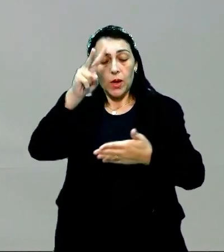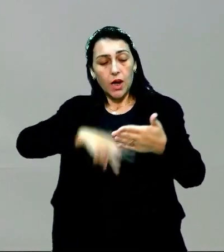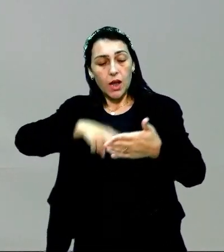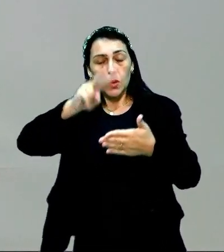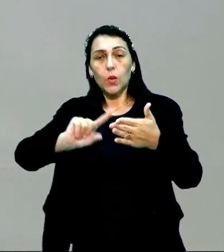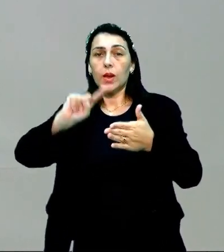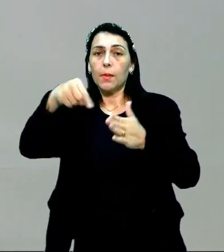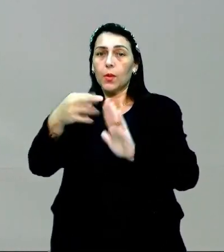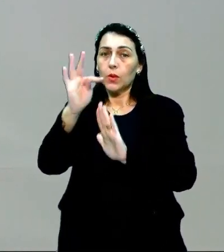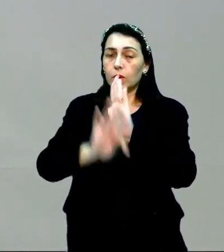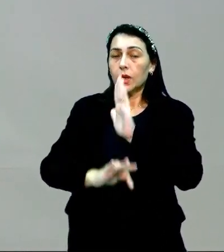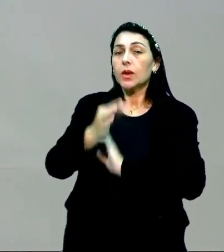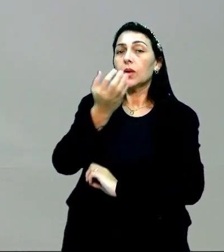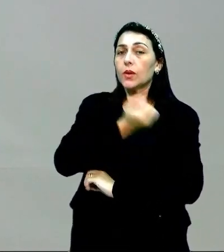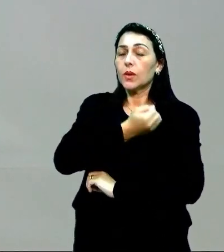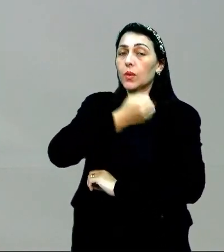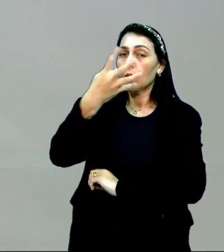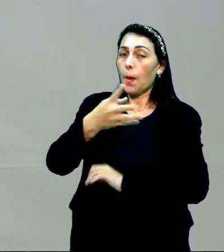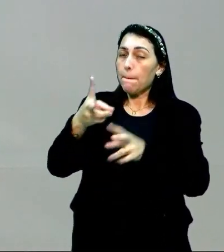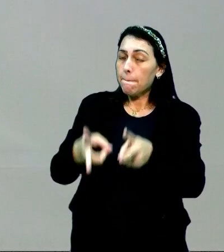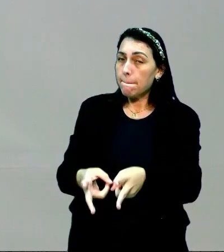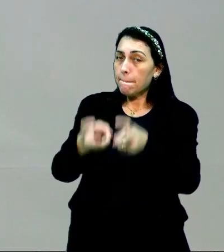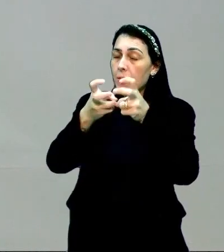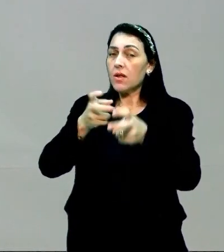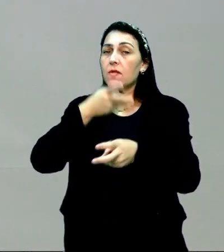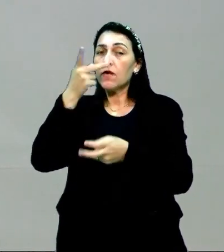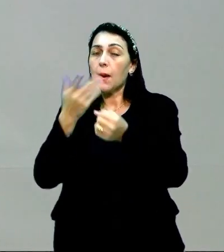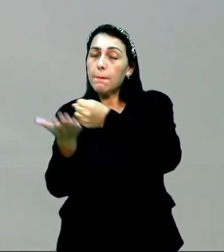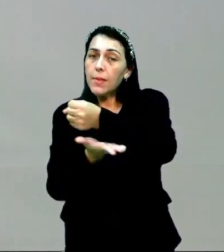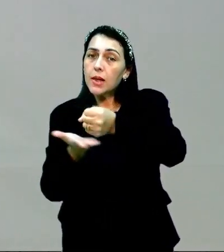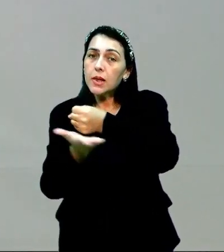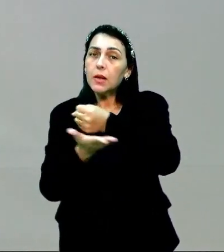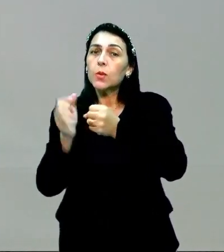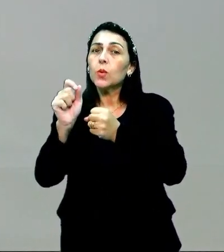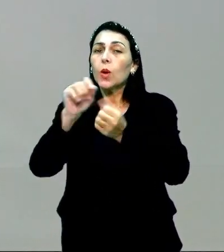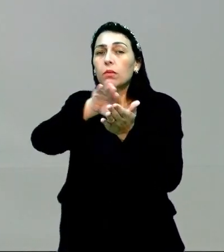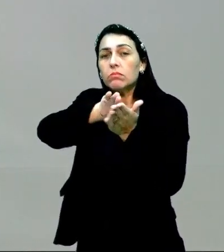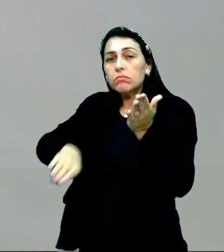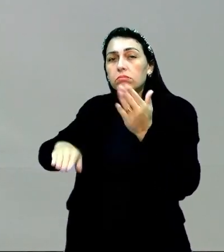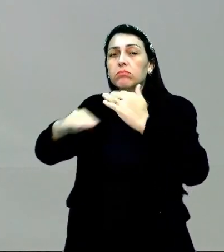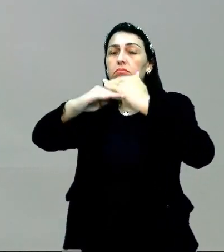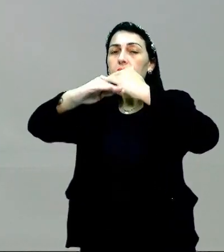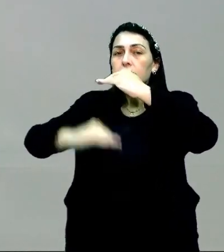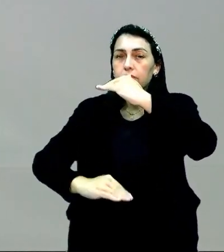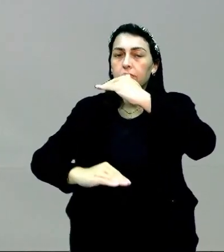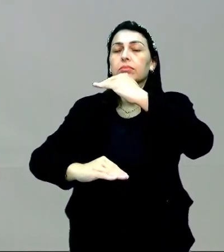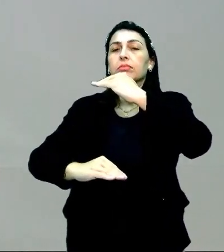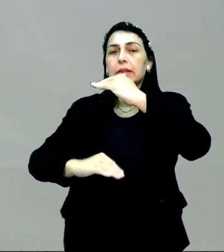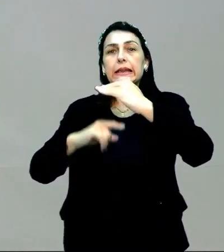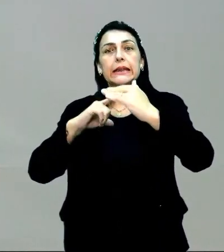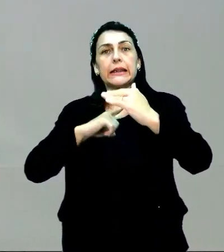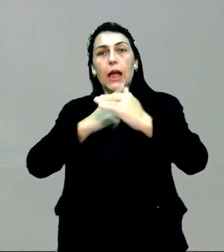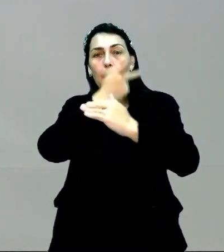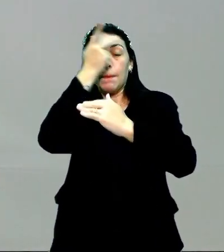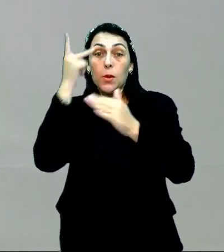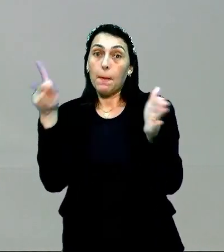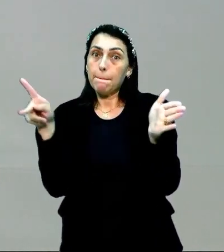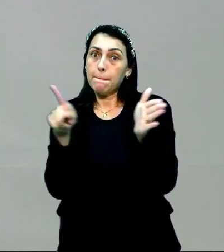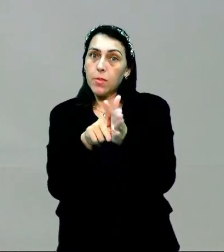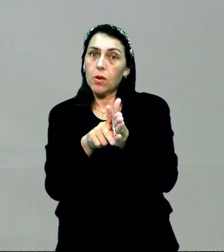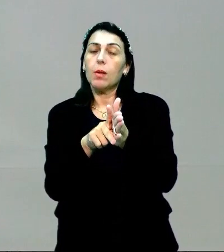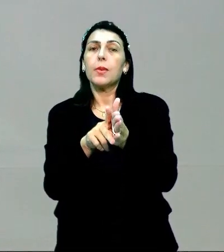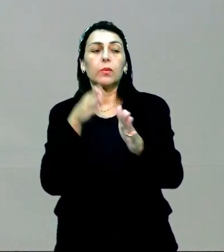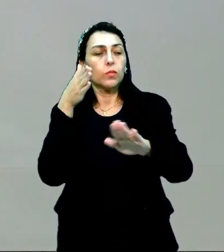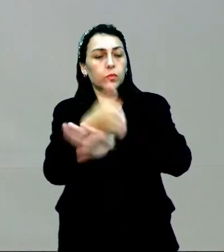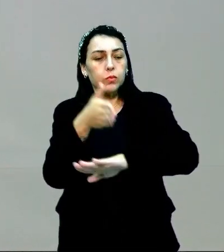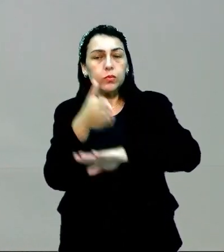desse texto, que é o texto 4, vocês vão perceber que ele fala basicamente de exclusão social, que existe um público específico